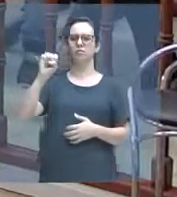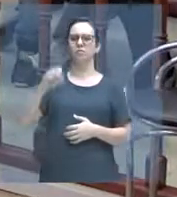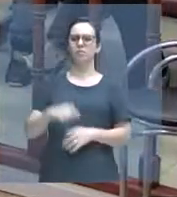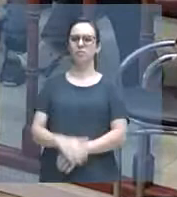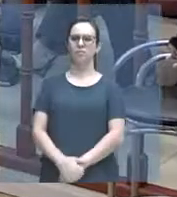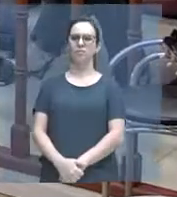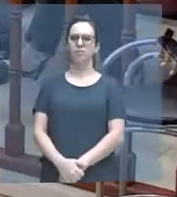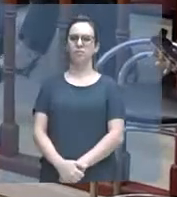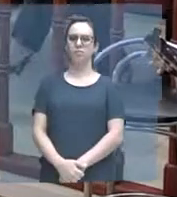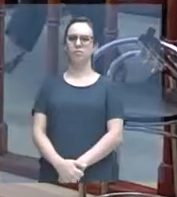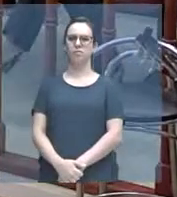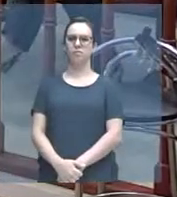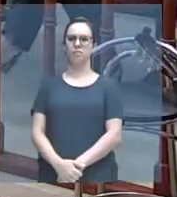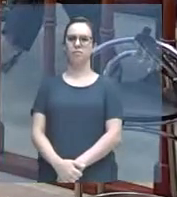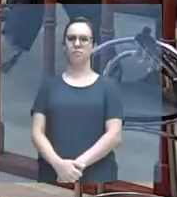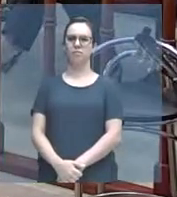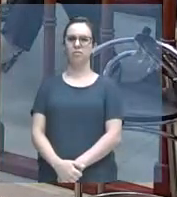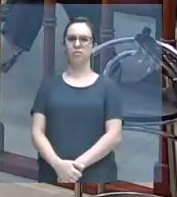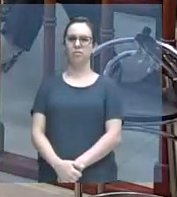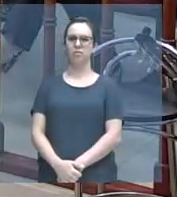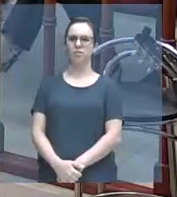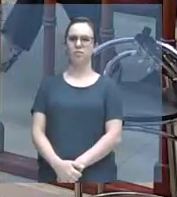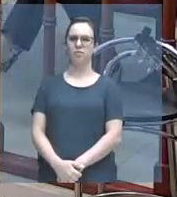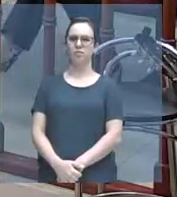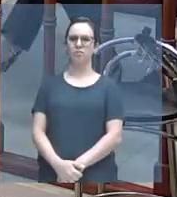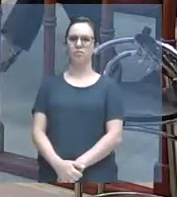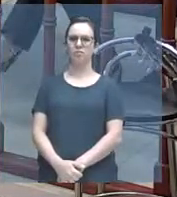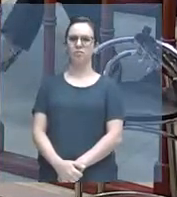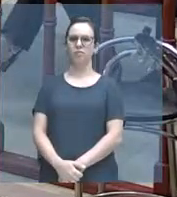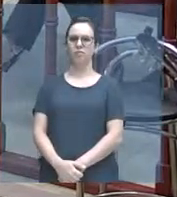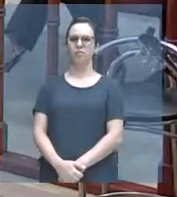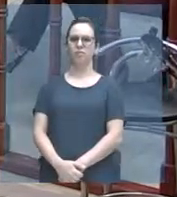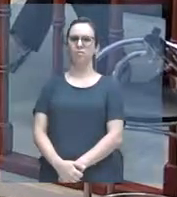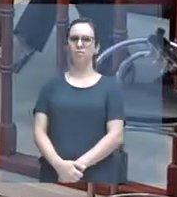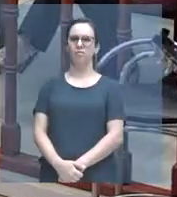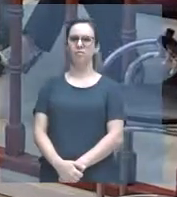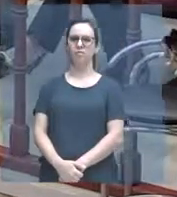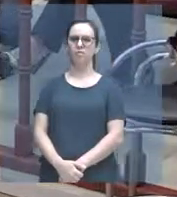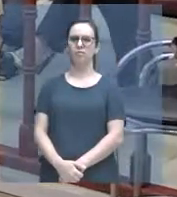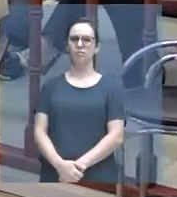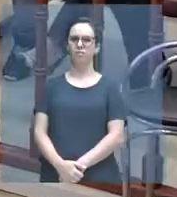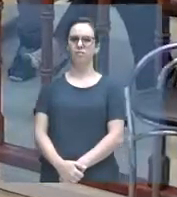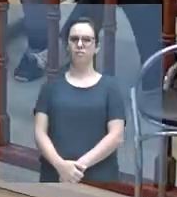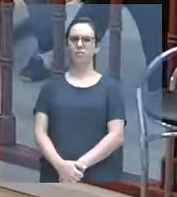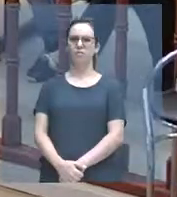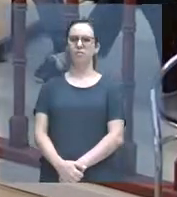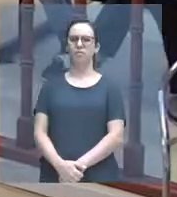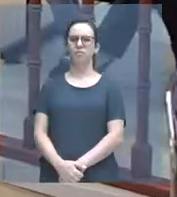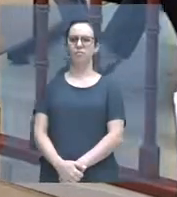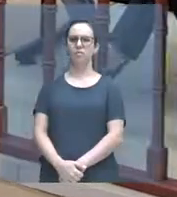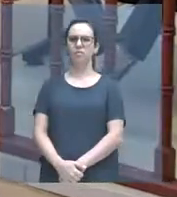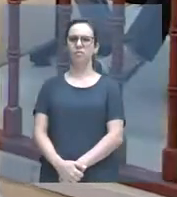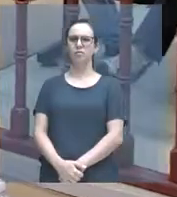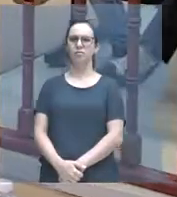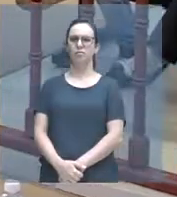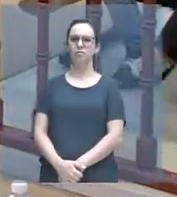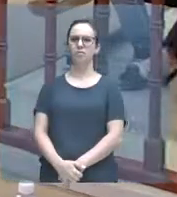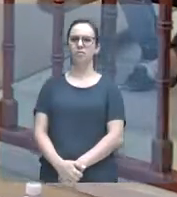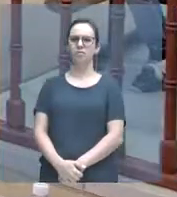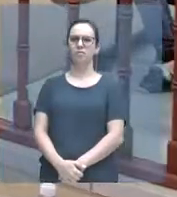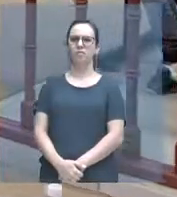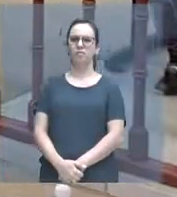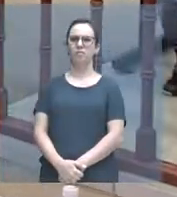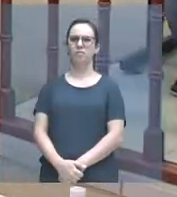Vamos lá, acompanhado então pelo Sérgio Frederico, João Baiano e a Cenise Camargo Lima e Asli, por favor, tomarem